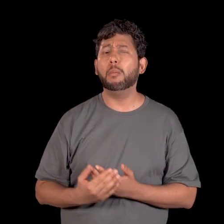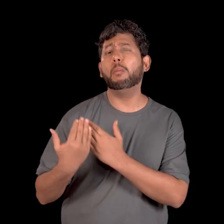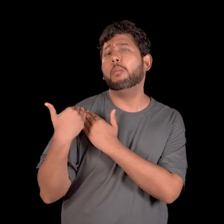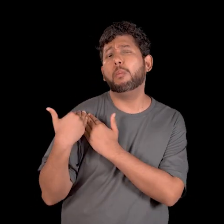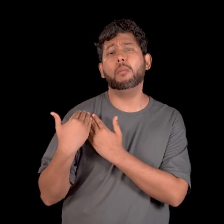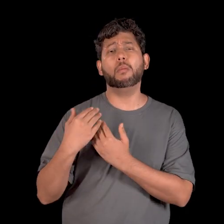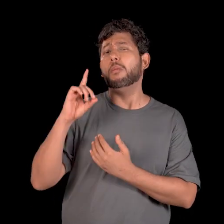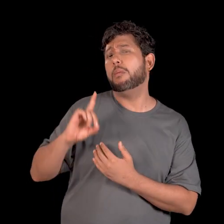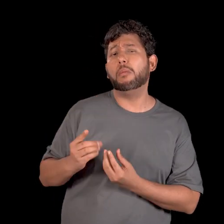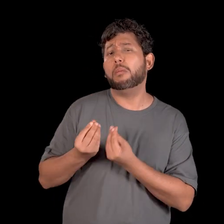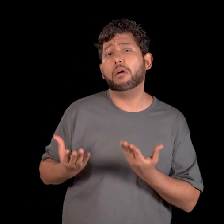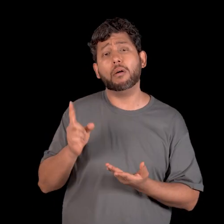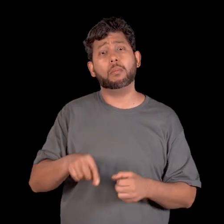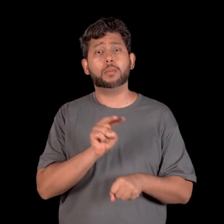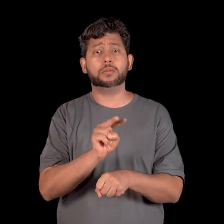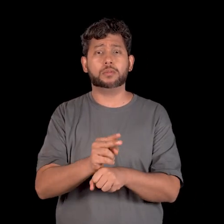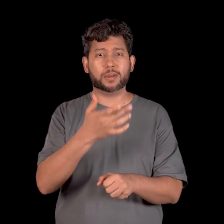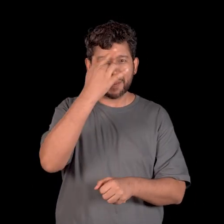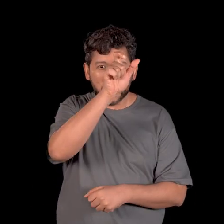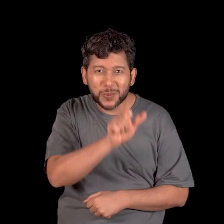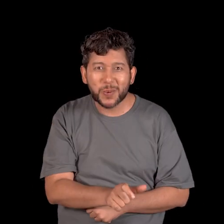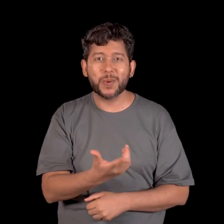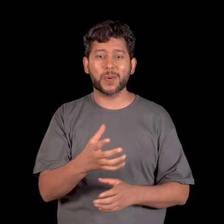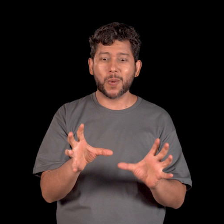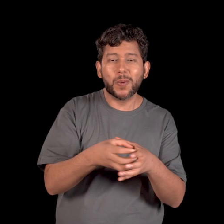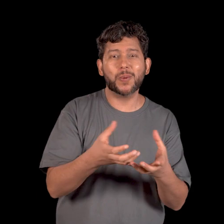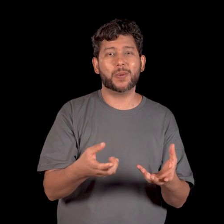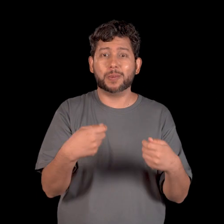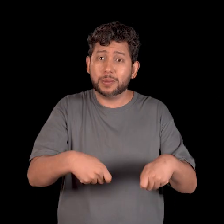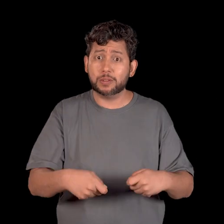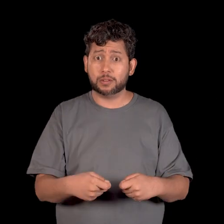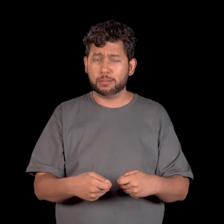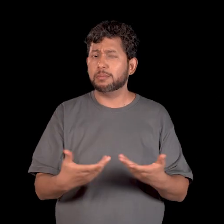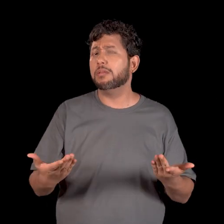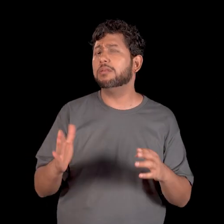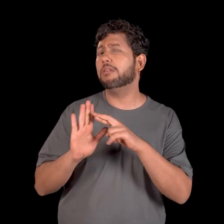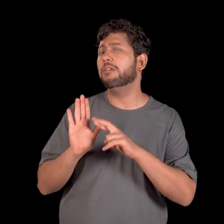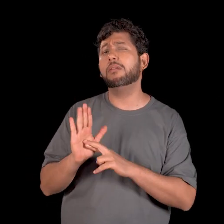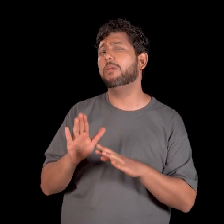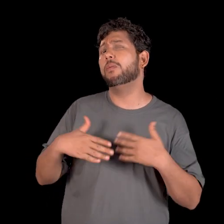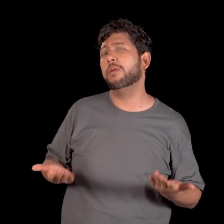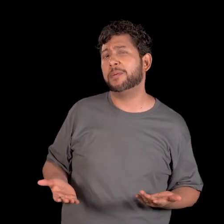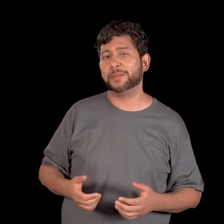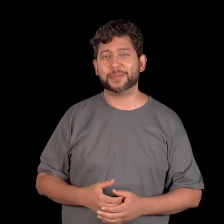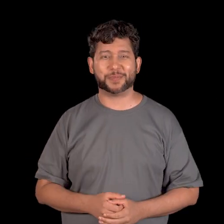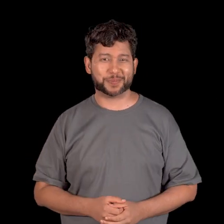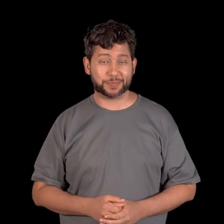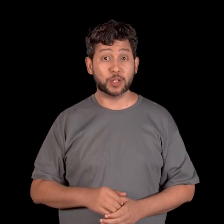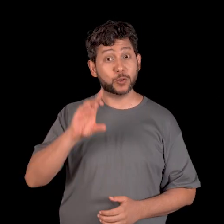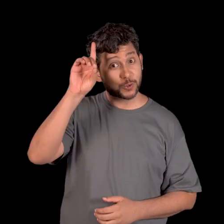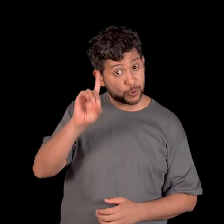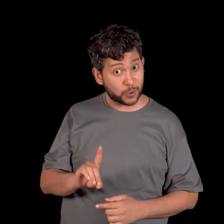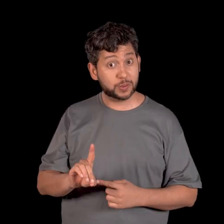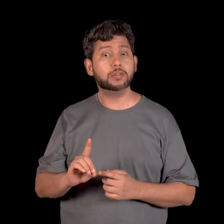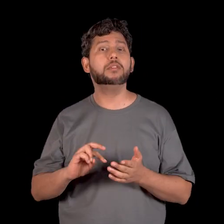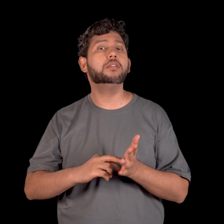para proteger o indivíduo, a sociedade e a comunidade de formas diferentes, e é necessário conhecer essas regras.